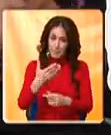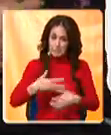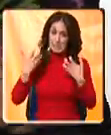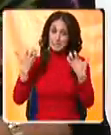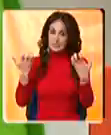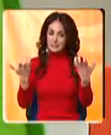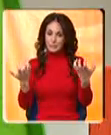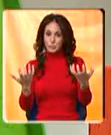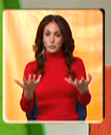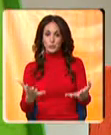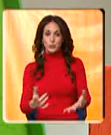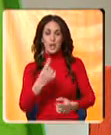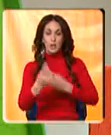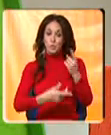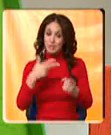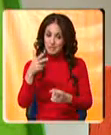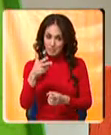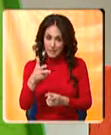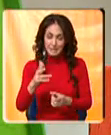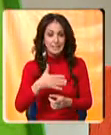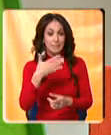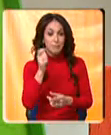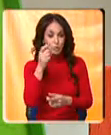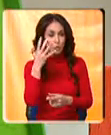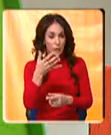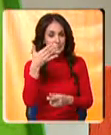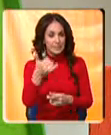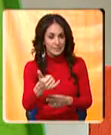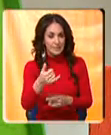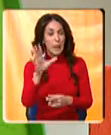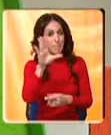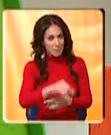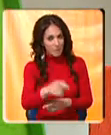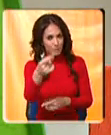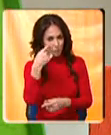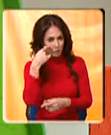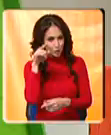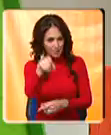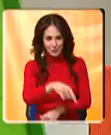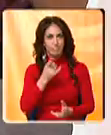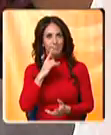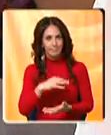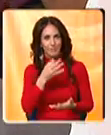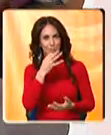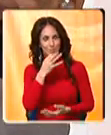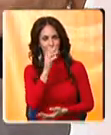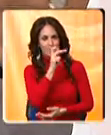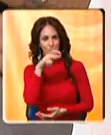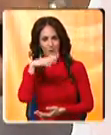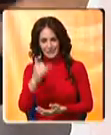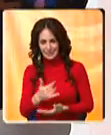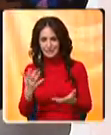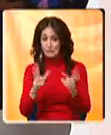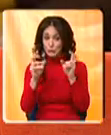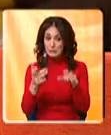choque inicial da Fanny com algumas das imagens e daqui a 4 minutos há mais para lhe mostrar. Até já. A Fanny, nos temas